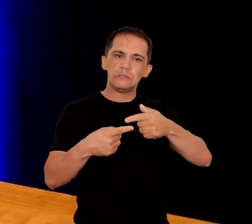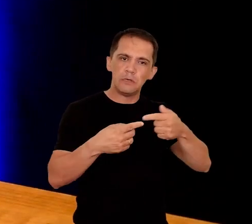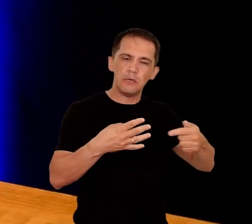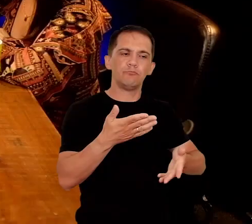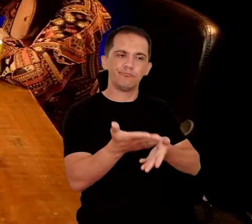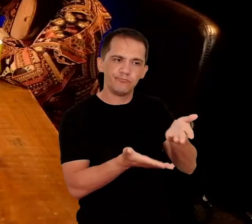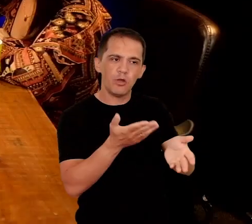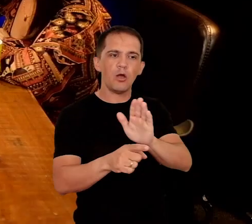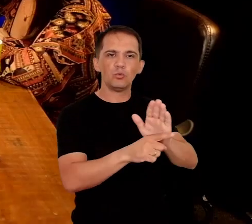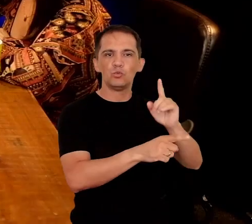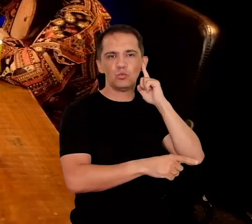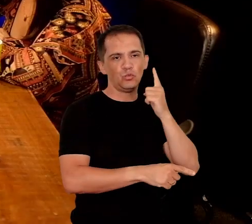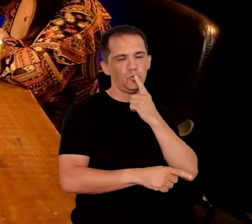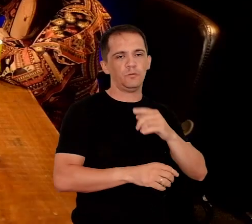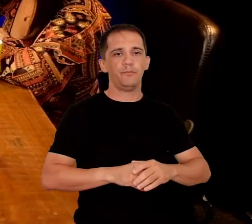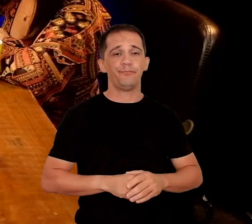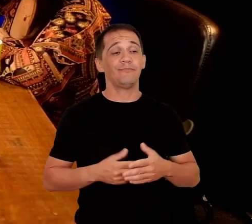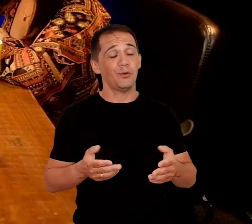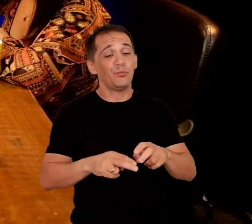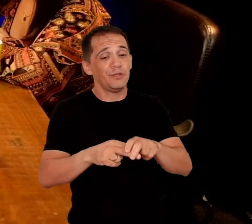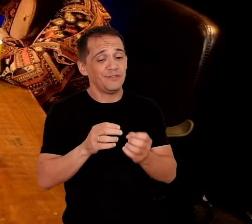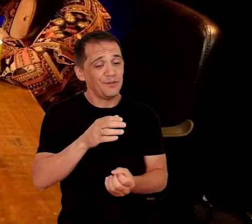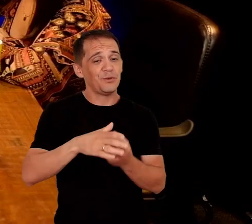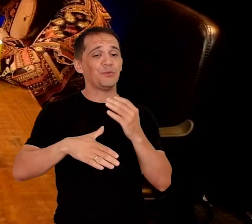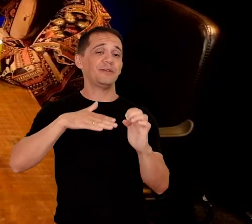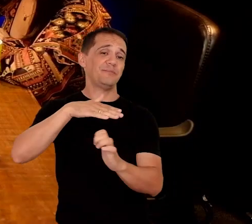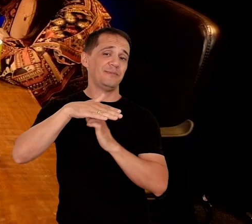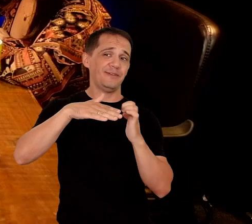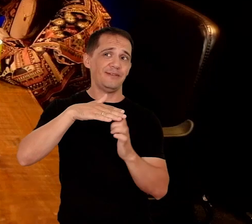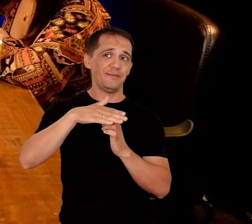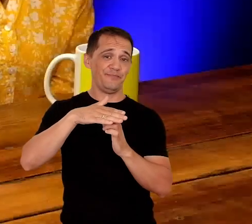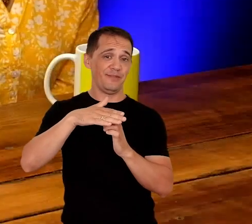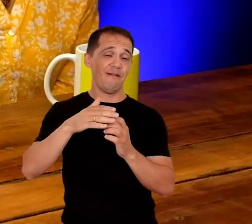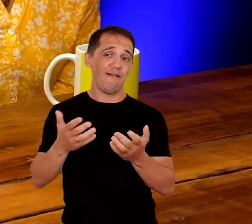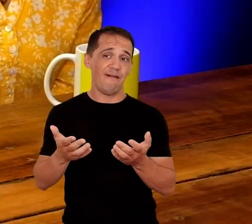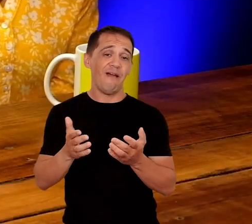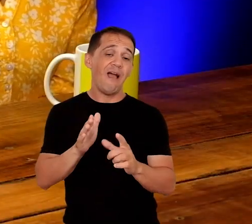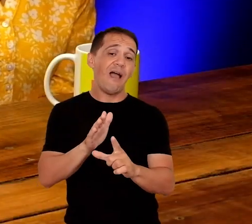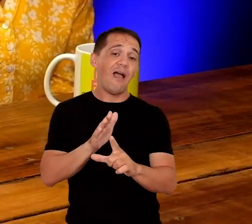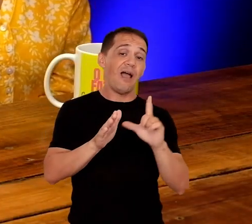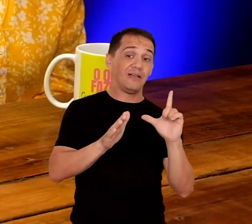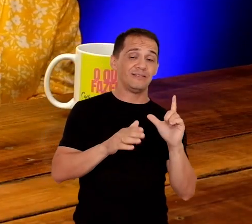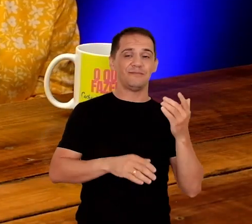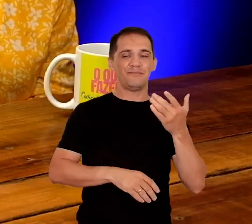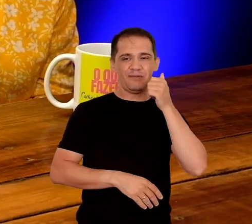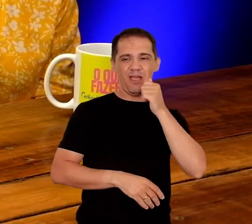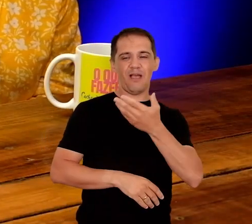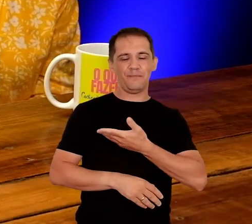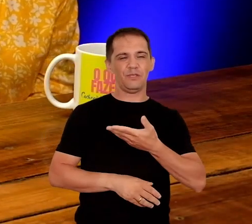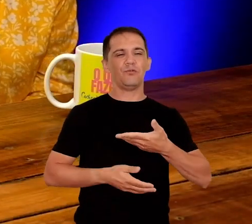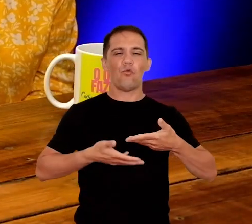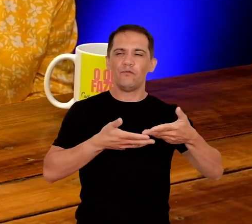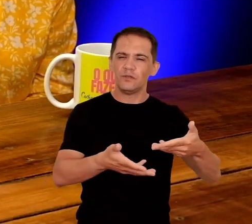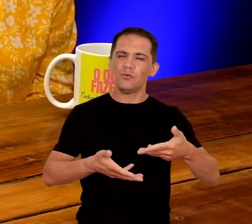E a criação da empresa foi por isso, assim, porque antes da gente começar a querer trabalhar, como o Leandro disse, essa amiga chamava a gente,